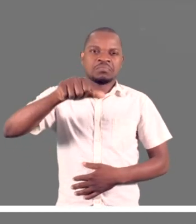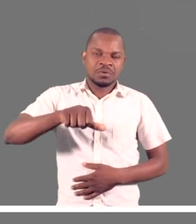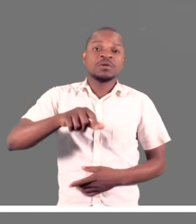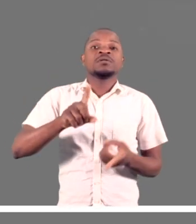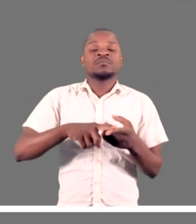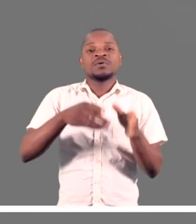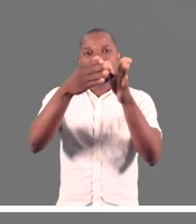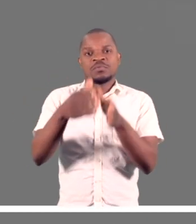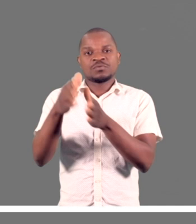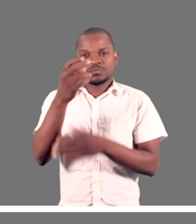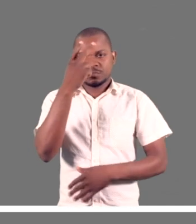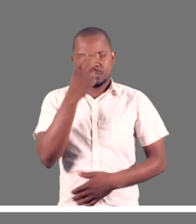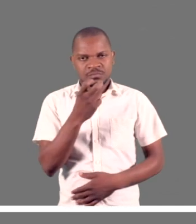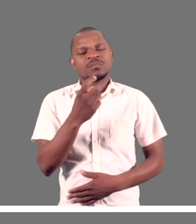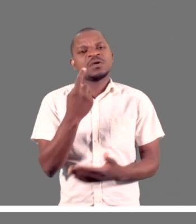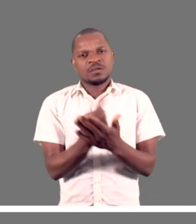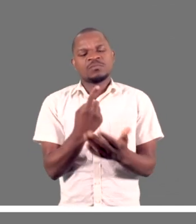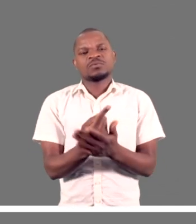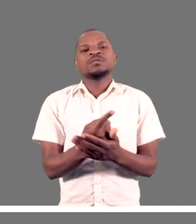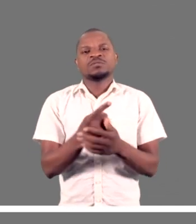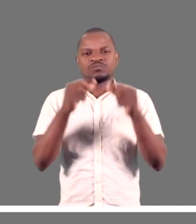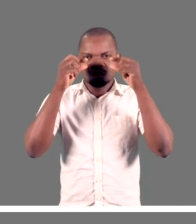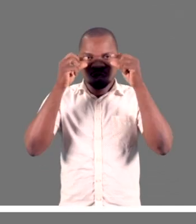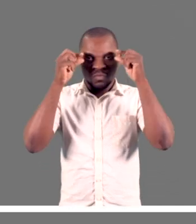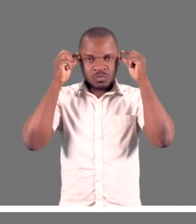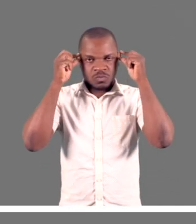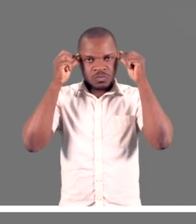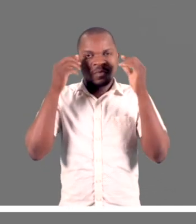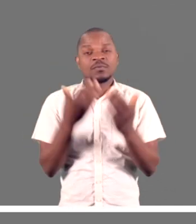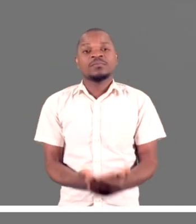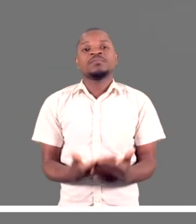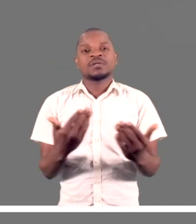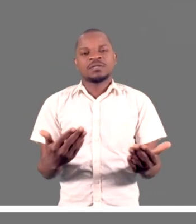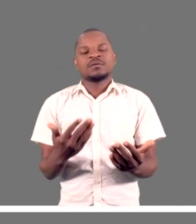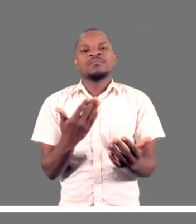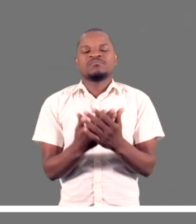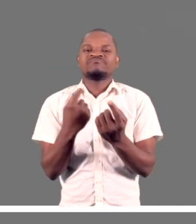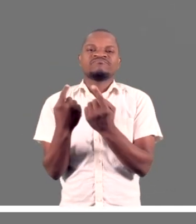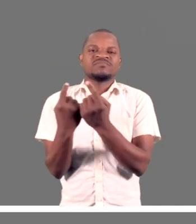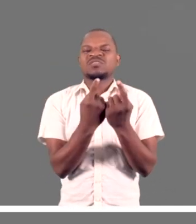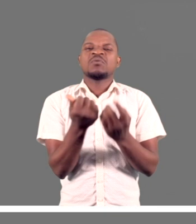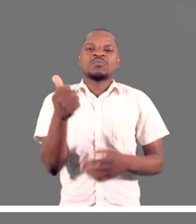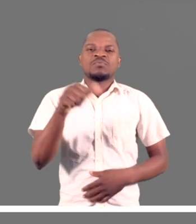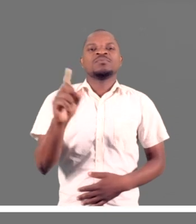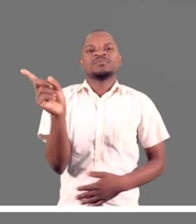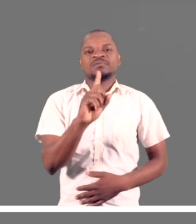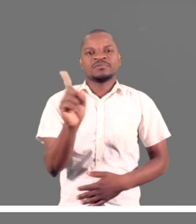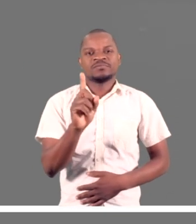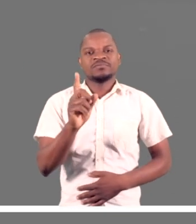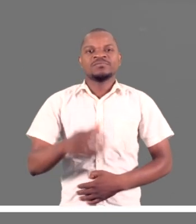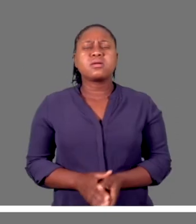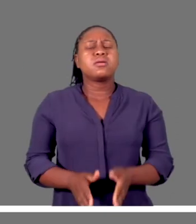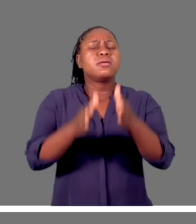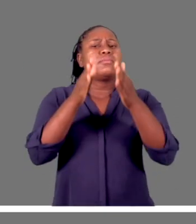vez mais. também, mesmo essas pessoas cegas, é preciso que tenham óculos para que a situação não